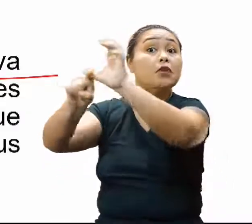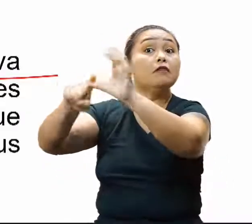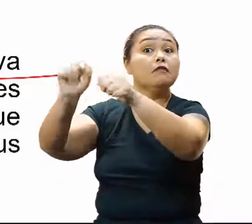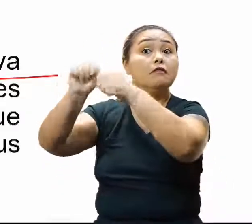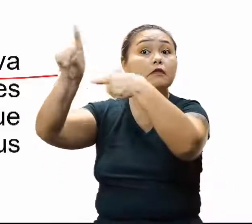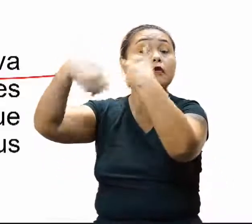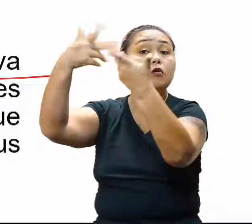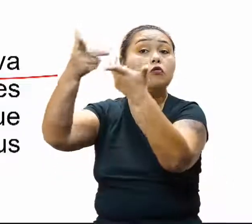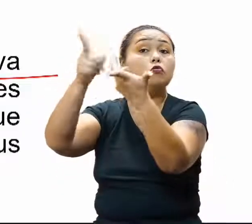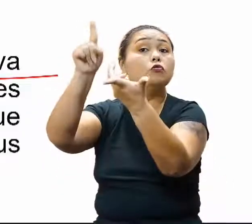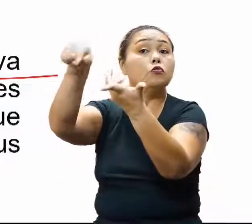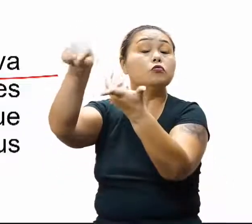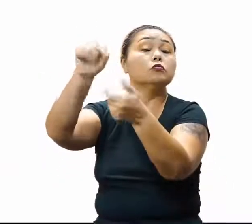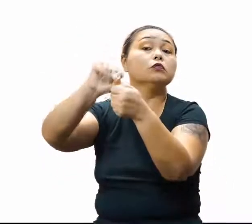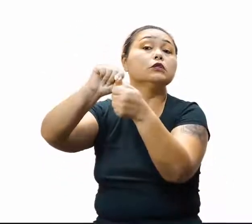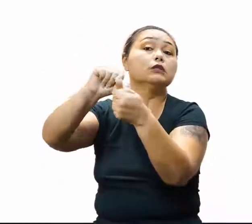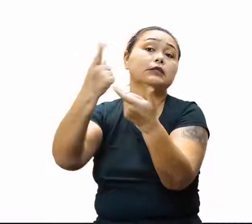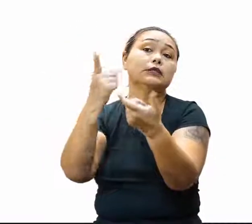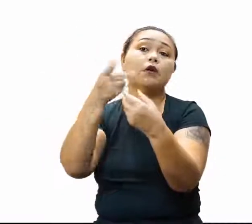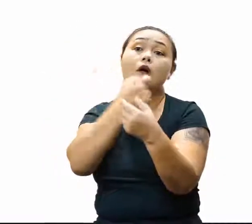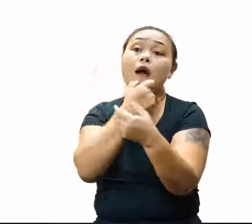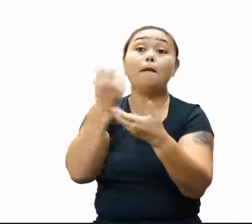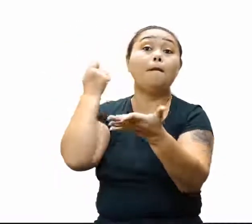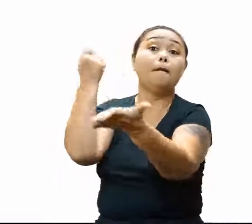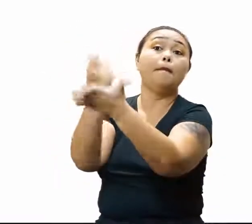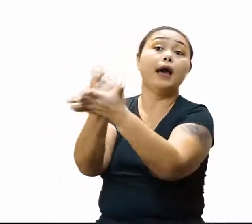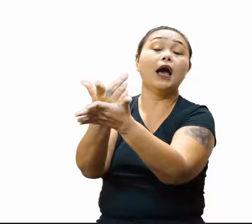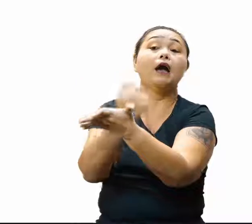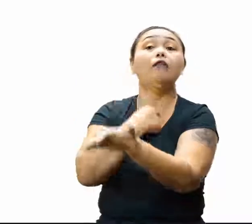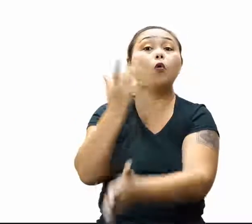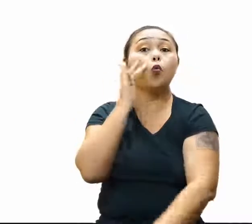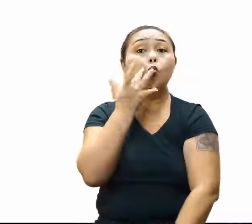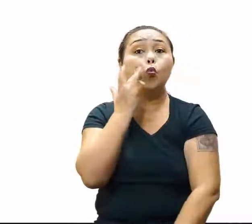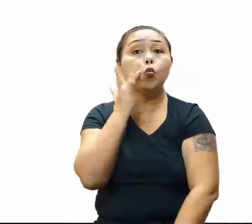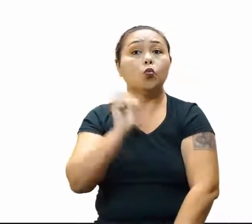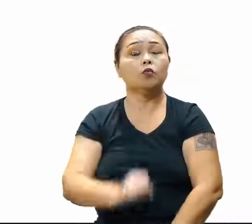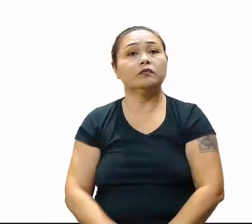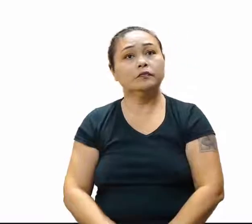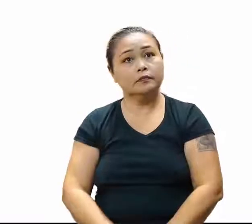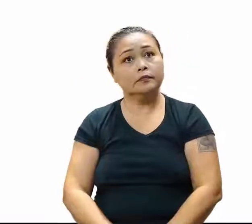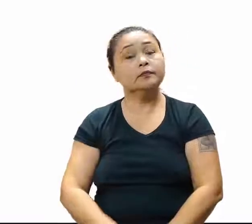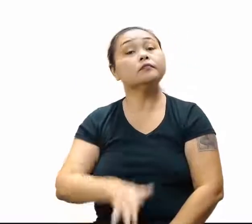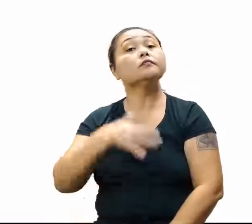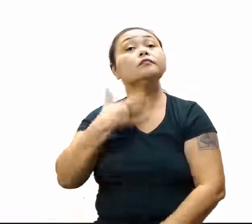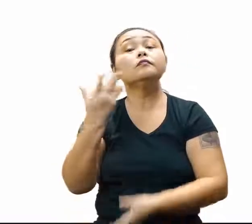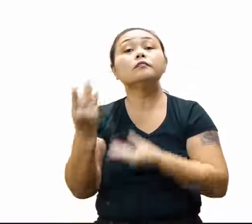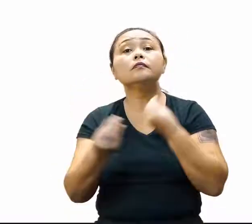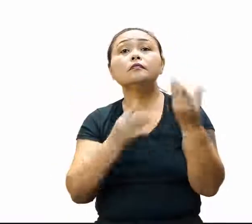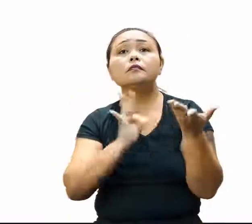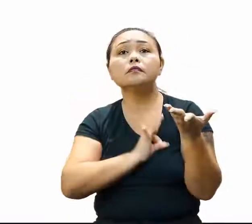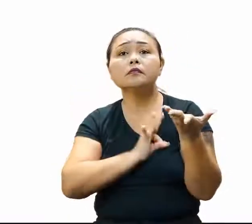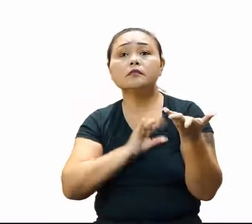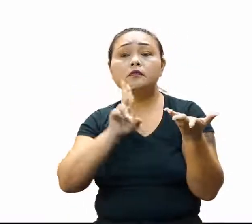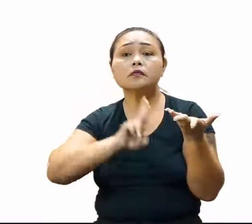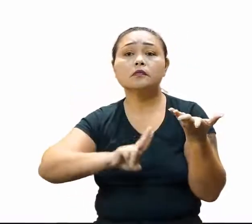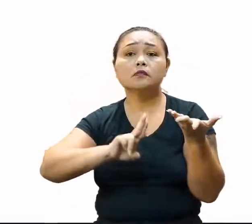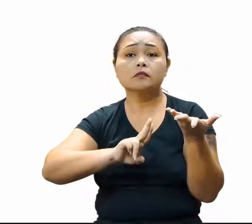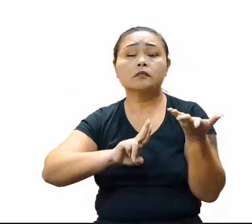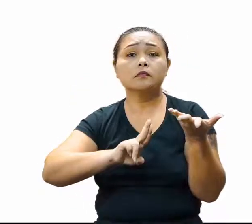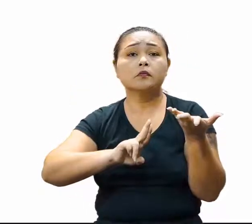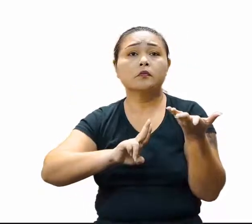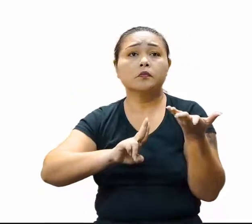E aí paga com ouro. Tá certo? Os recursos técnicos